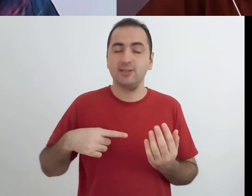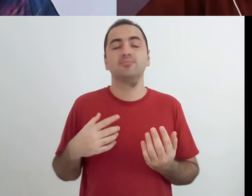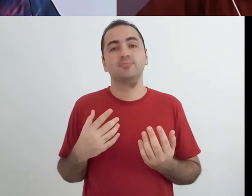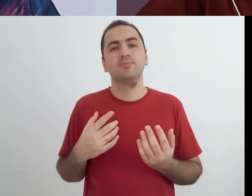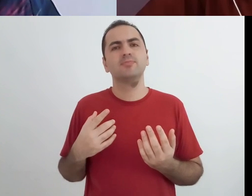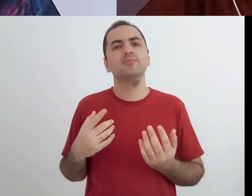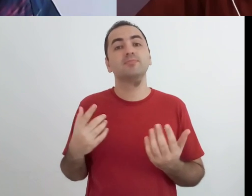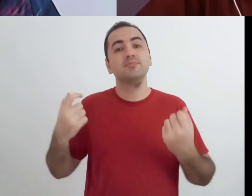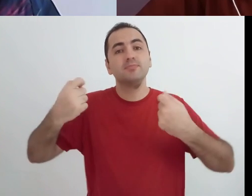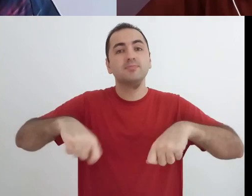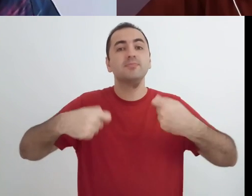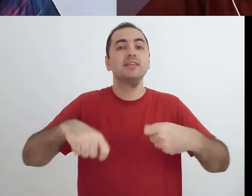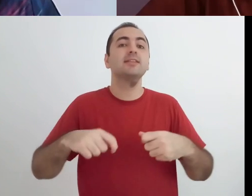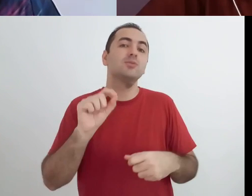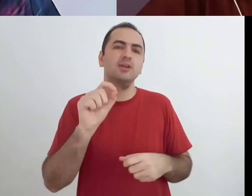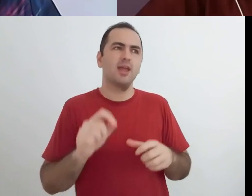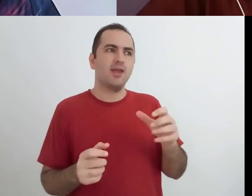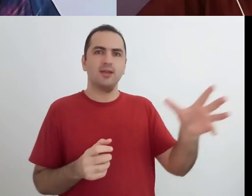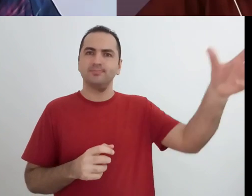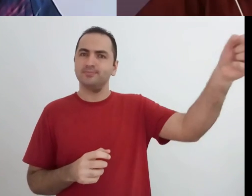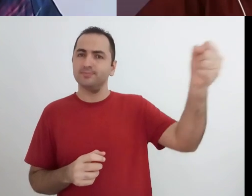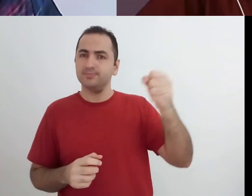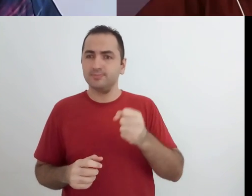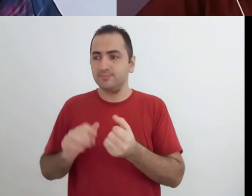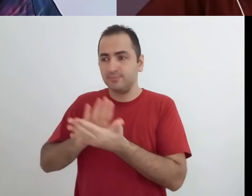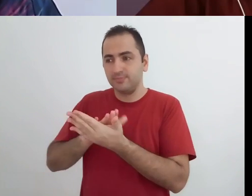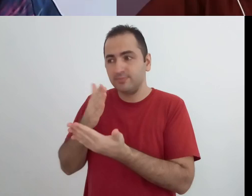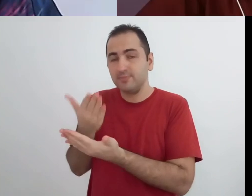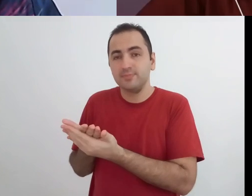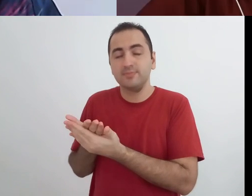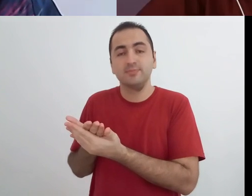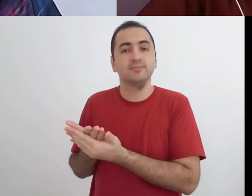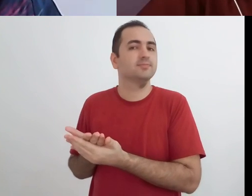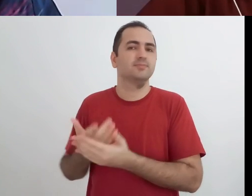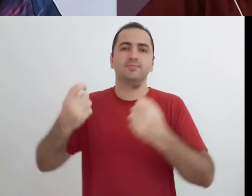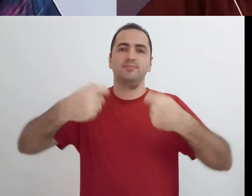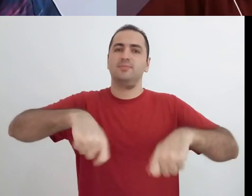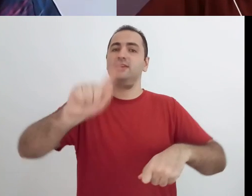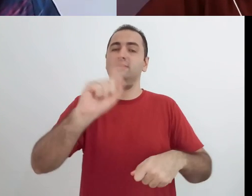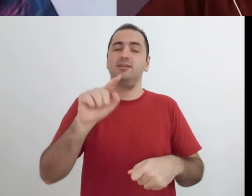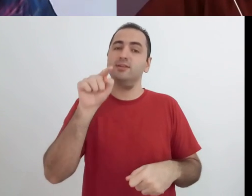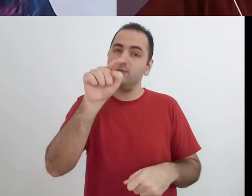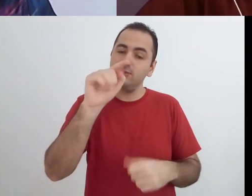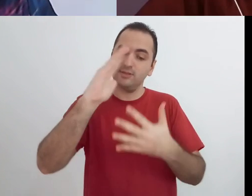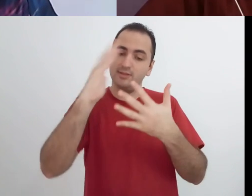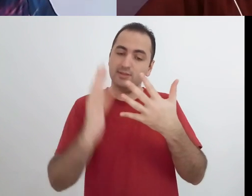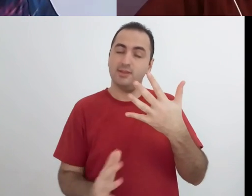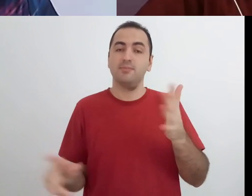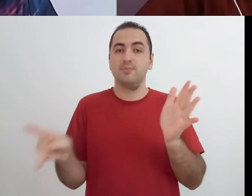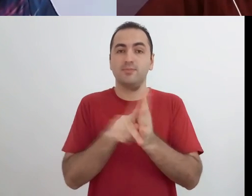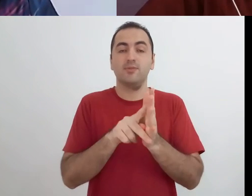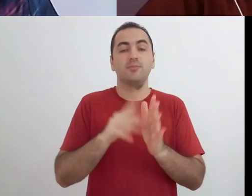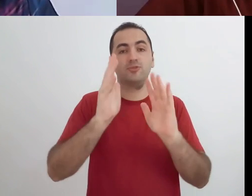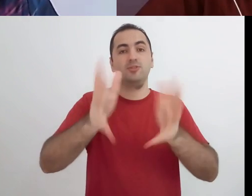não aprofundou, de não depender de mais ninguém. Eu já vi situações de surdos, ex-alunos da escola chegam